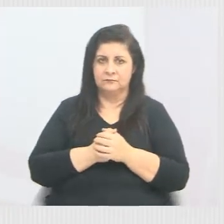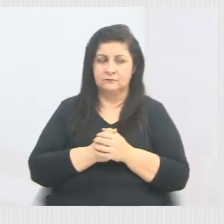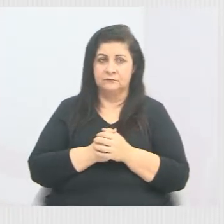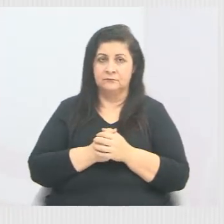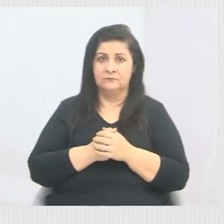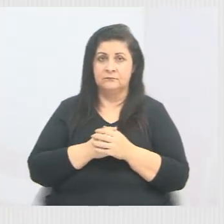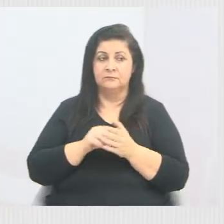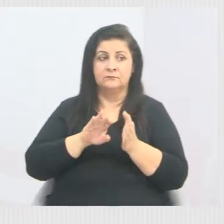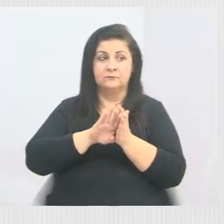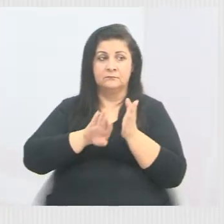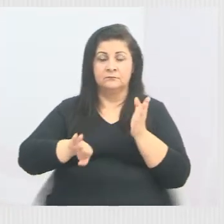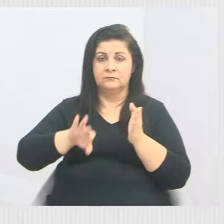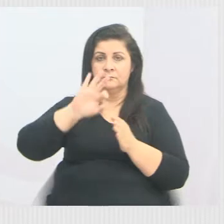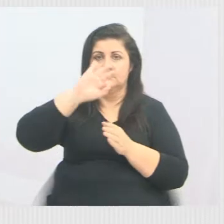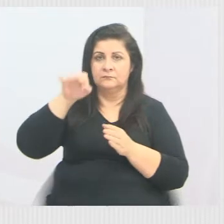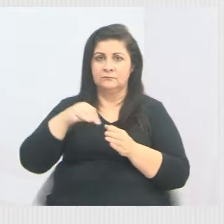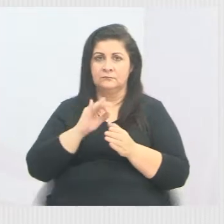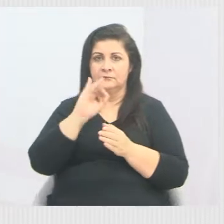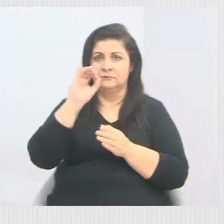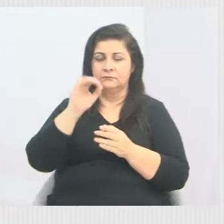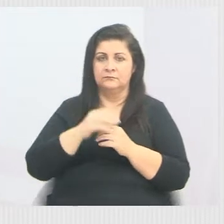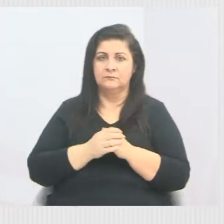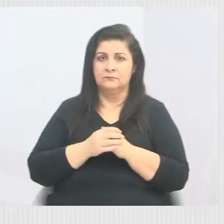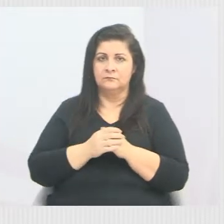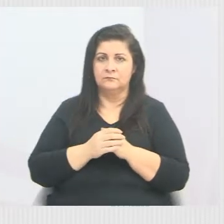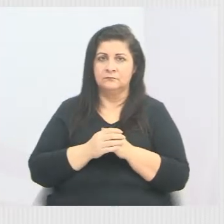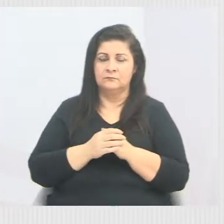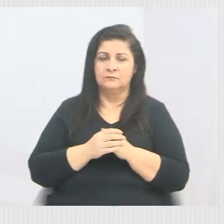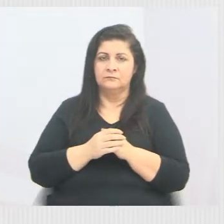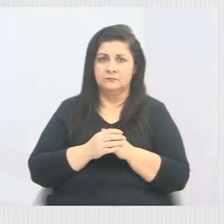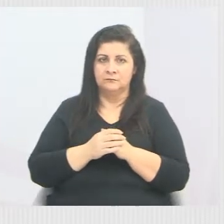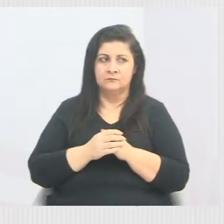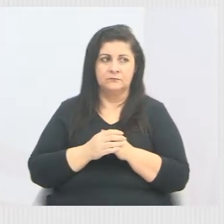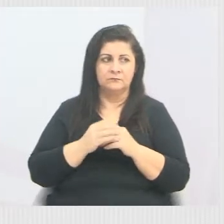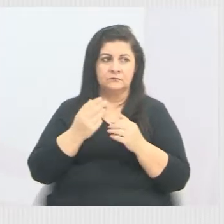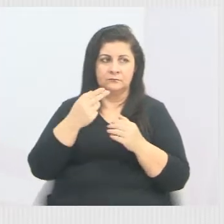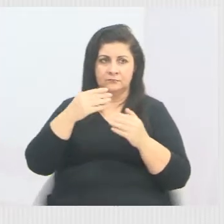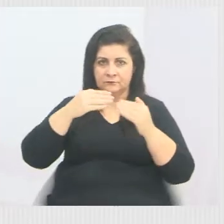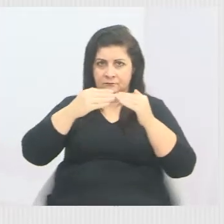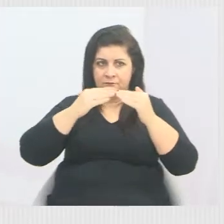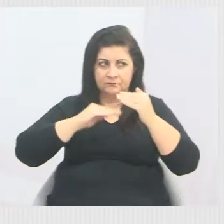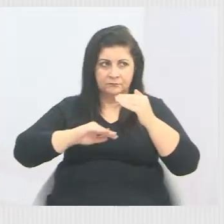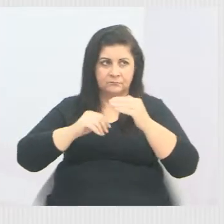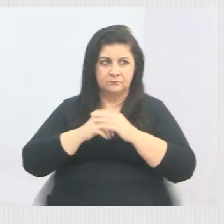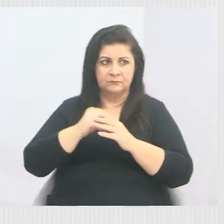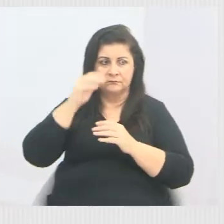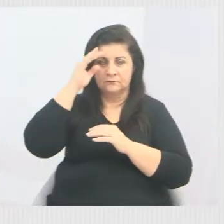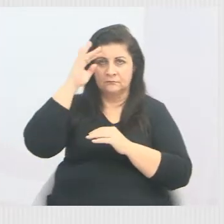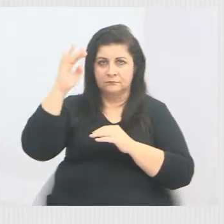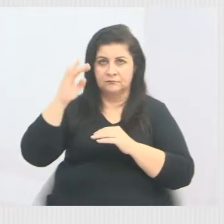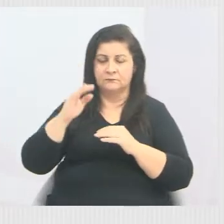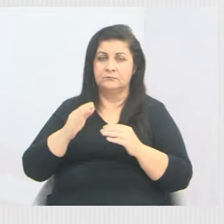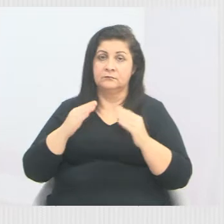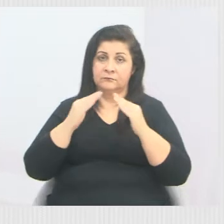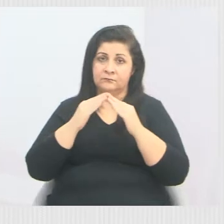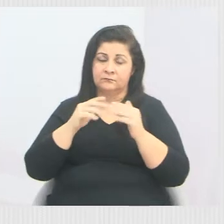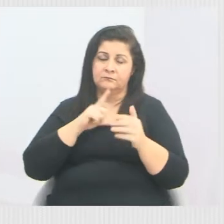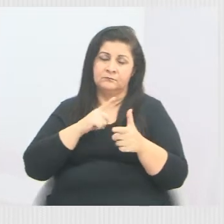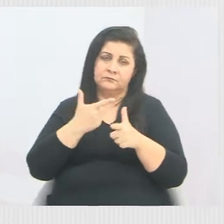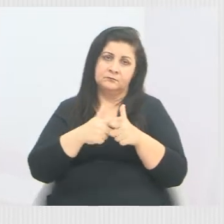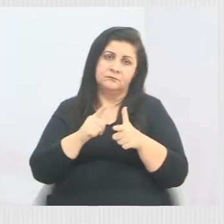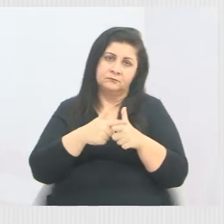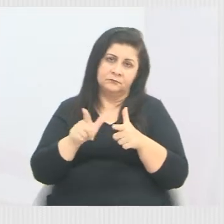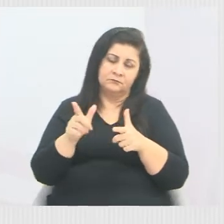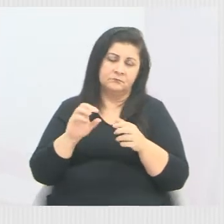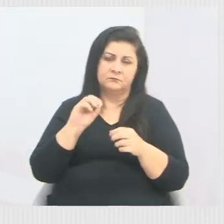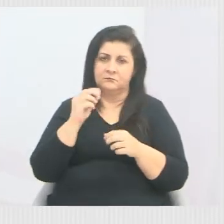exceção dos juros, que aí os juros ele é tirado na parte de baixo, como vocês estão vendo. Então, imagine na sua casa, você tem um empréstimo ou você tem uma